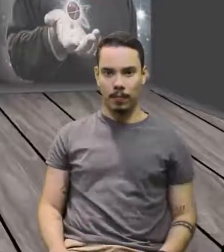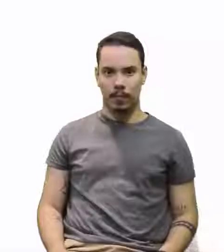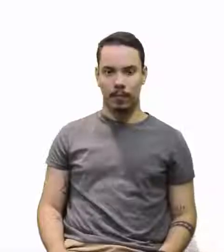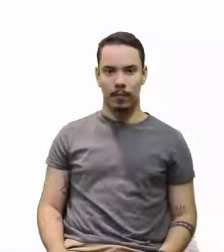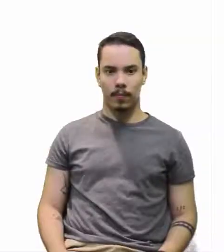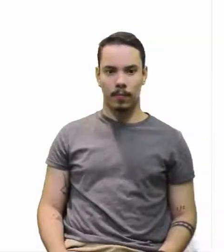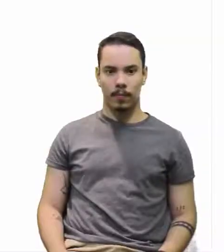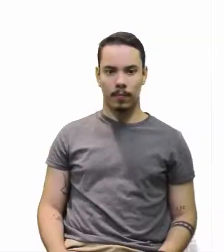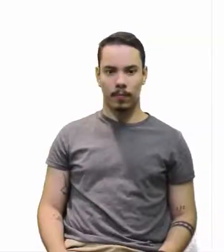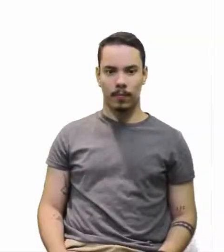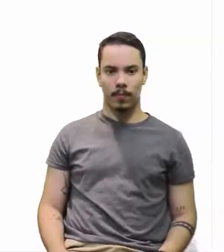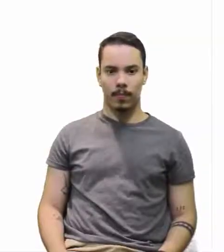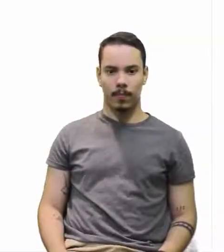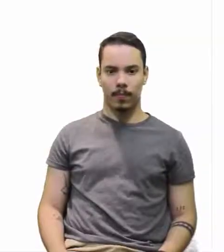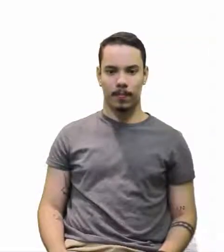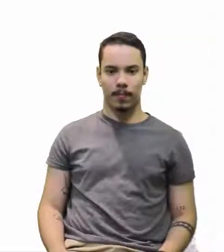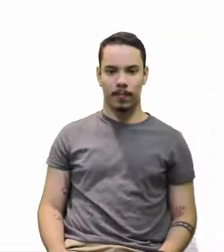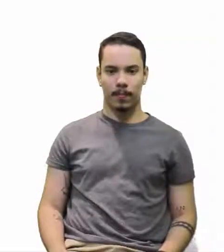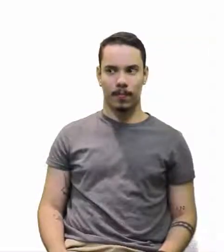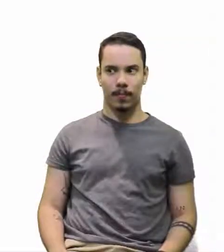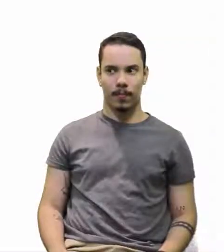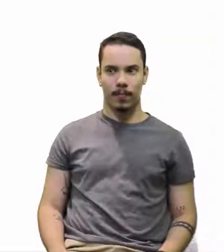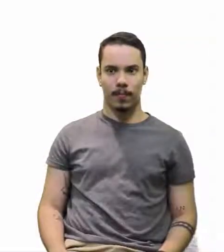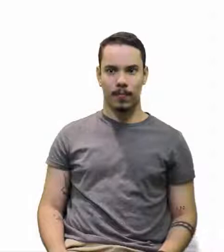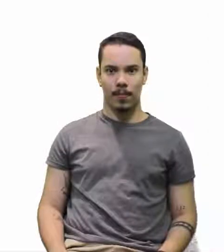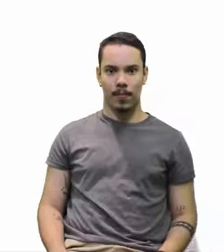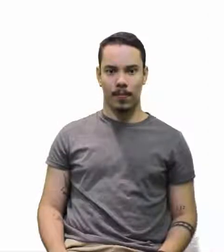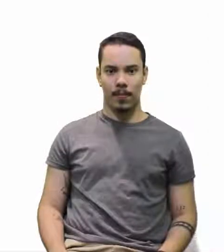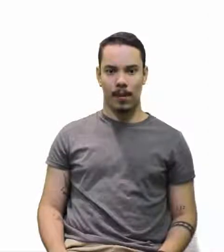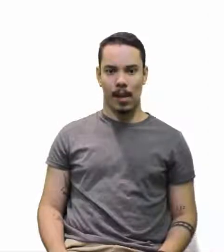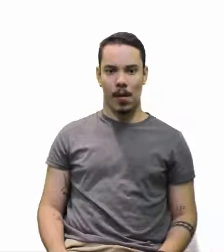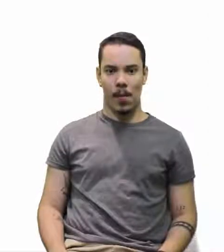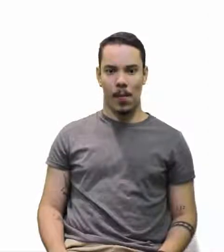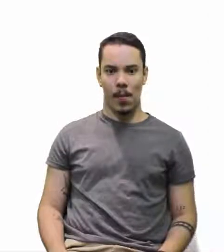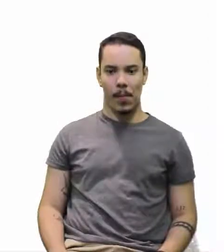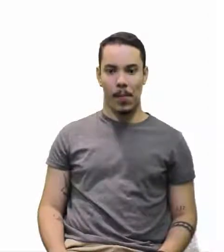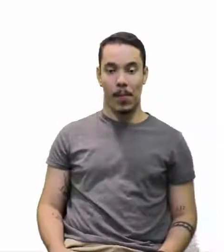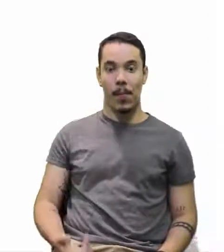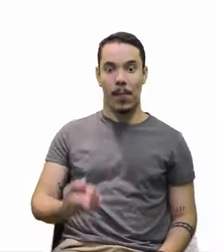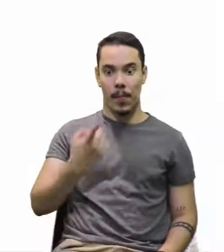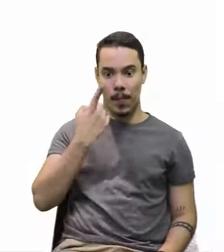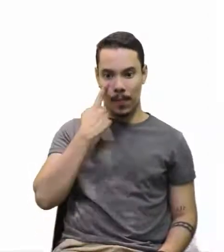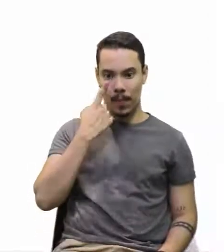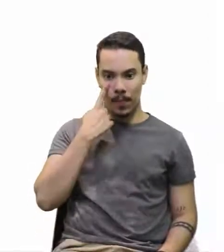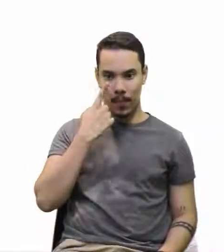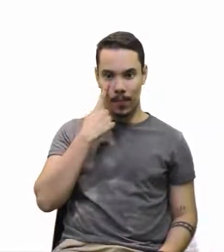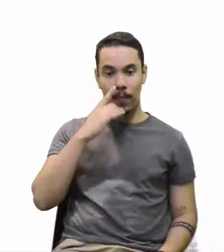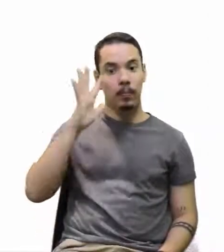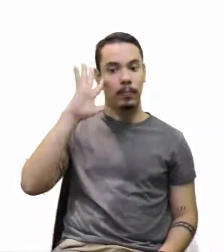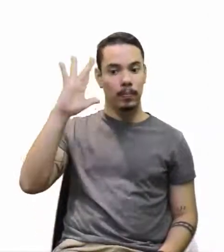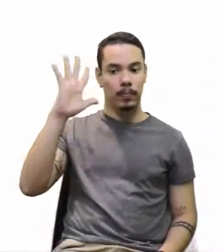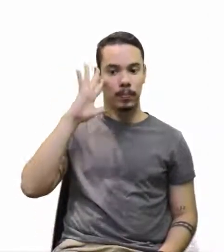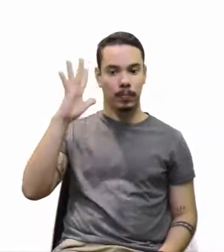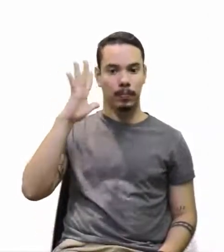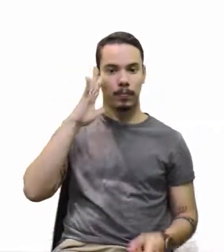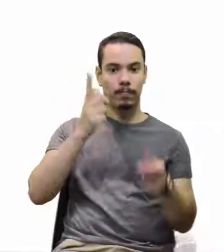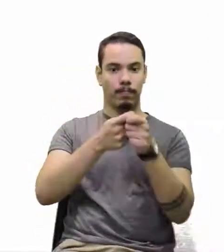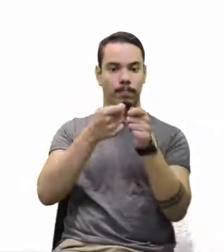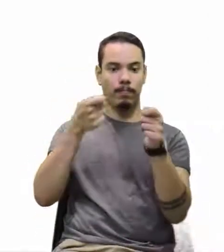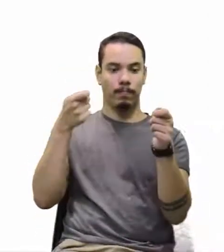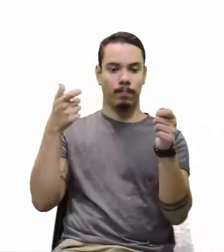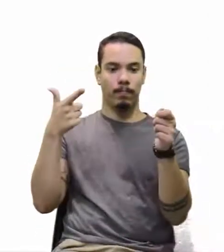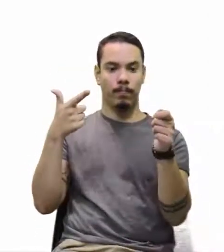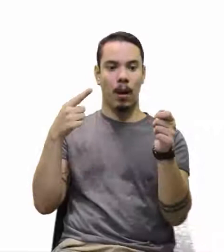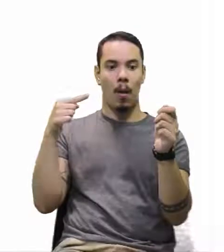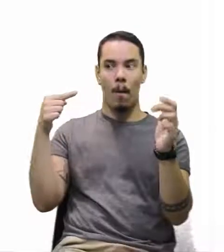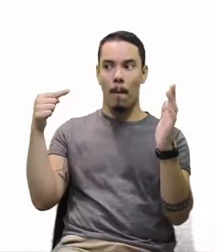então? Dá uma olhadinha lá, olha bem. Pensando na flecha aqui, ó. Vamos supor que lançou a flecha, né? Então, a ponta vai